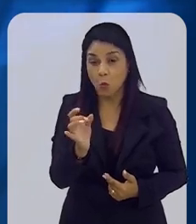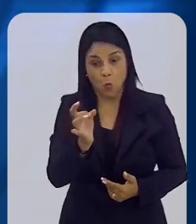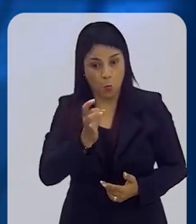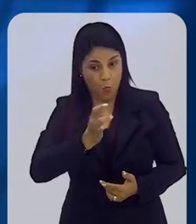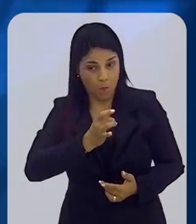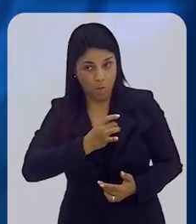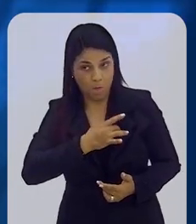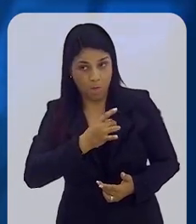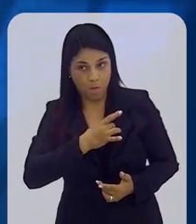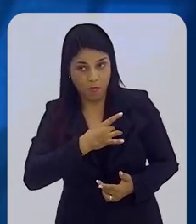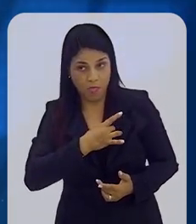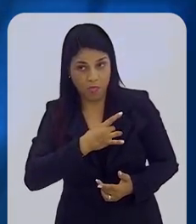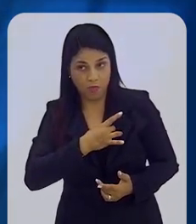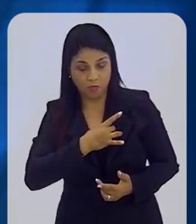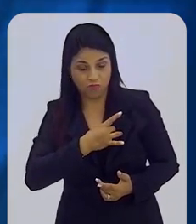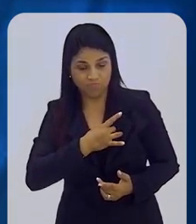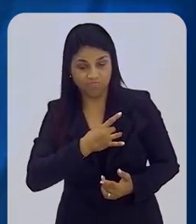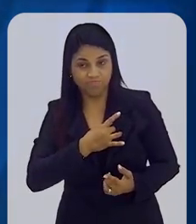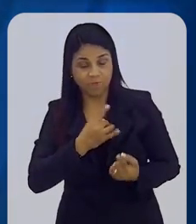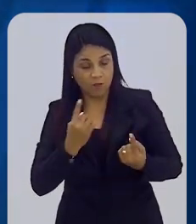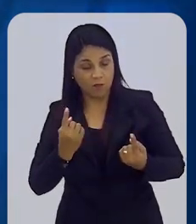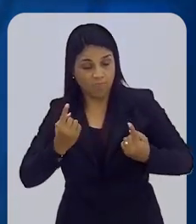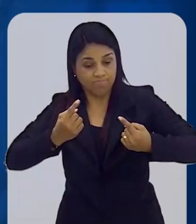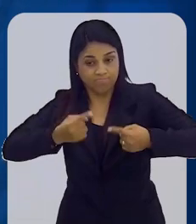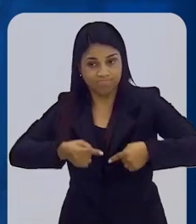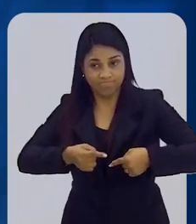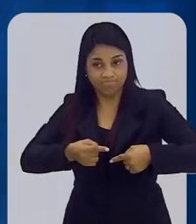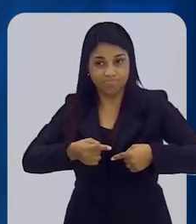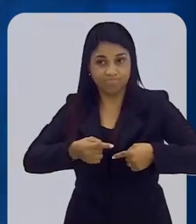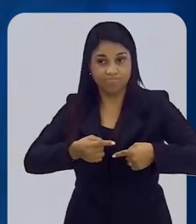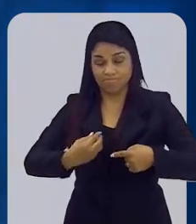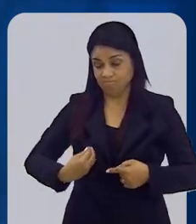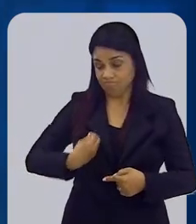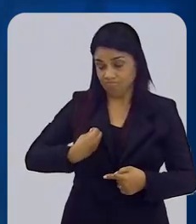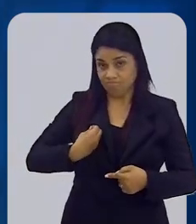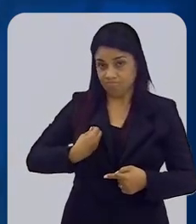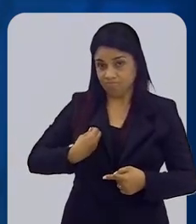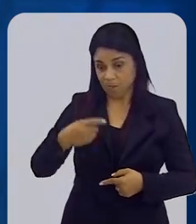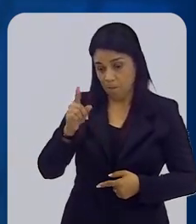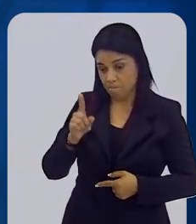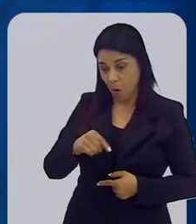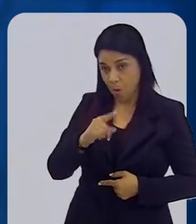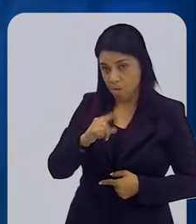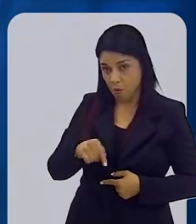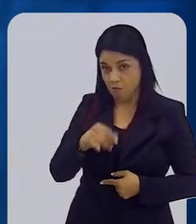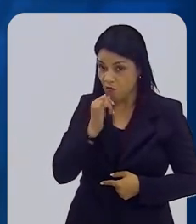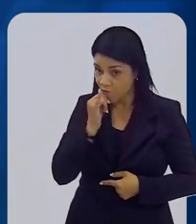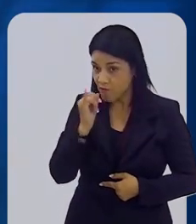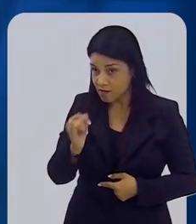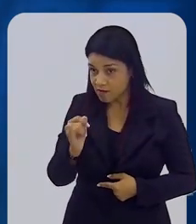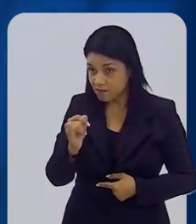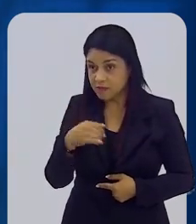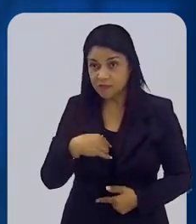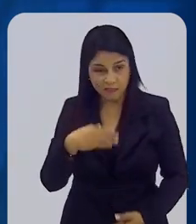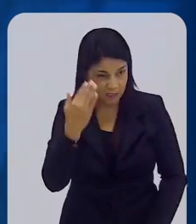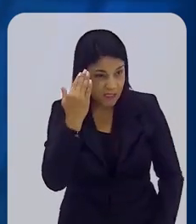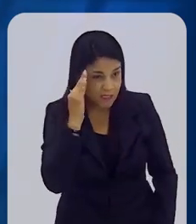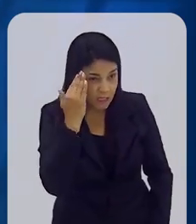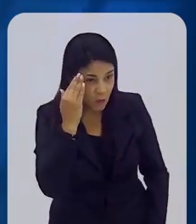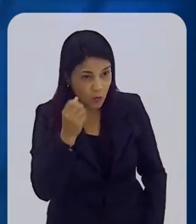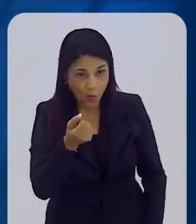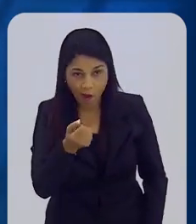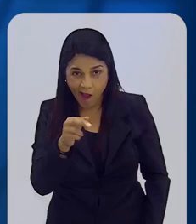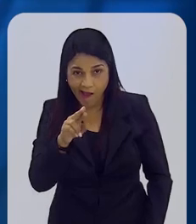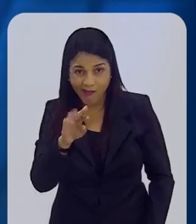O medo é um adversário que a gente tem que derrubar na vida. Isso que eu falei. Vocês estão entendendo o que o